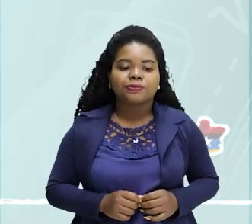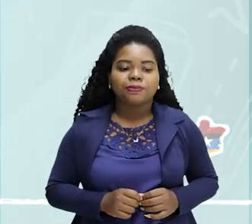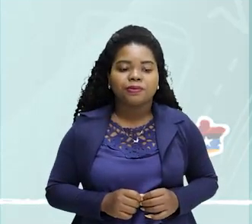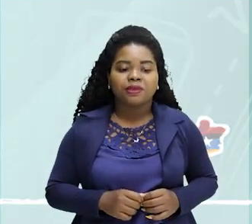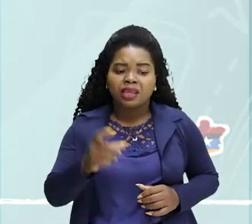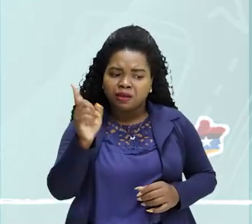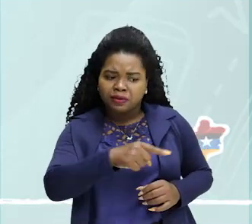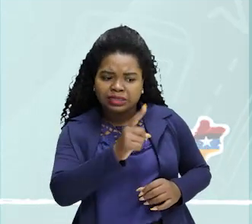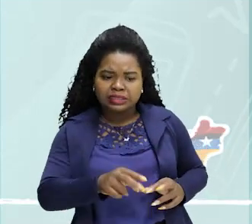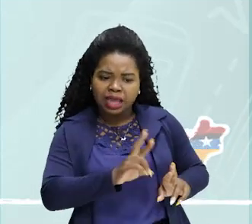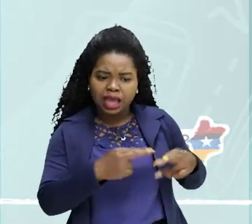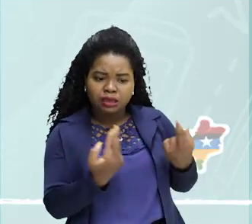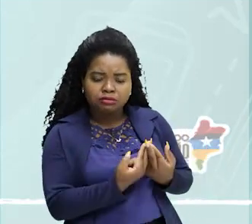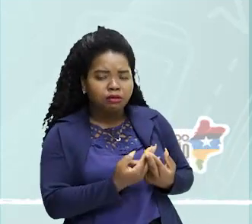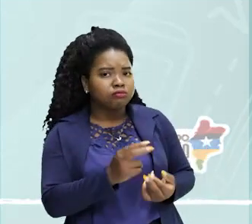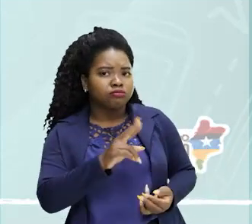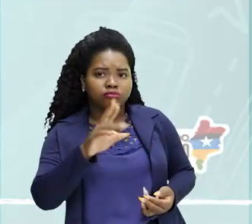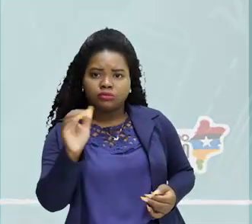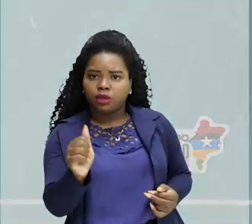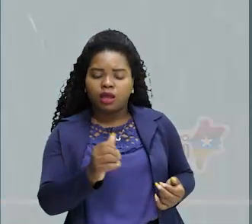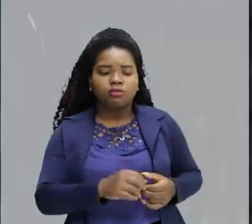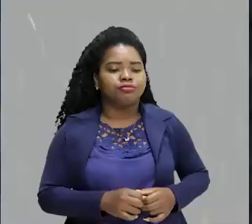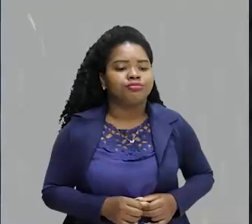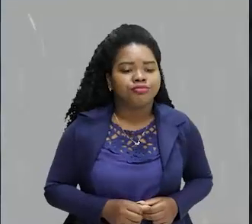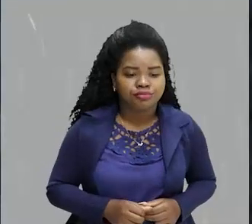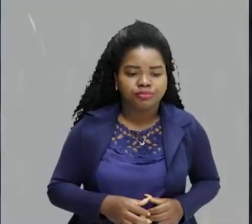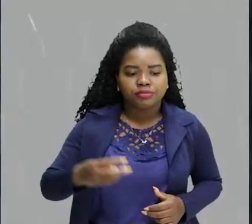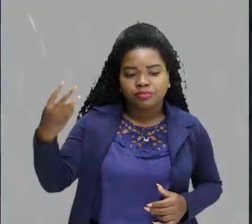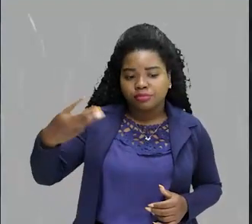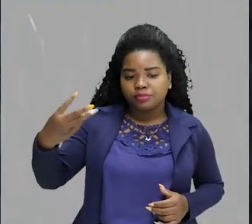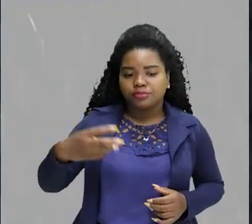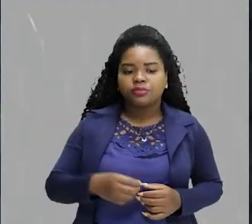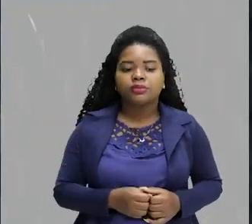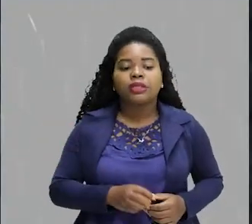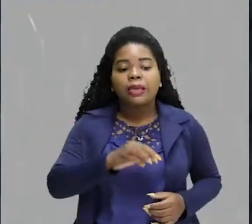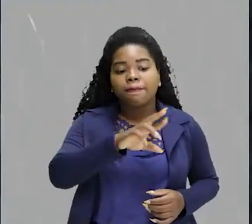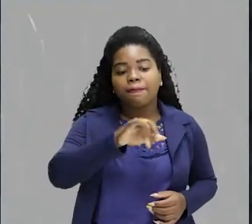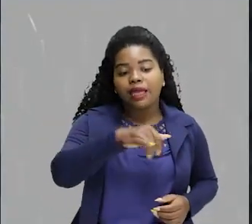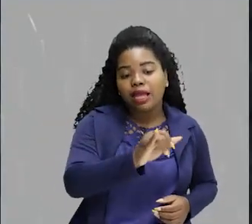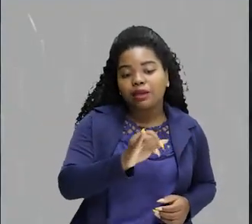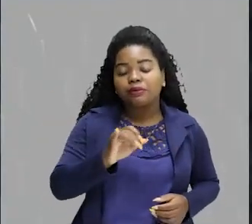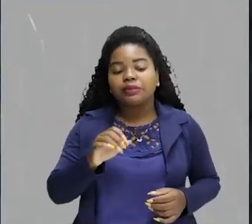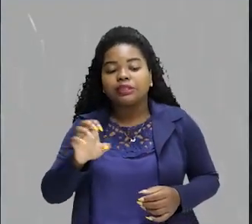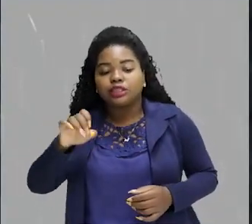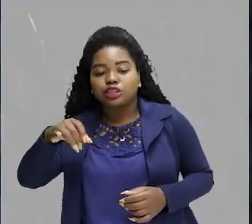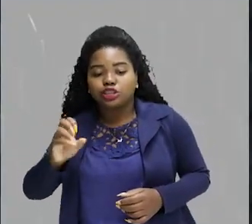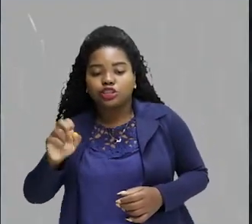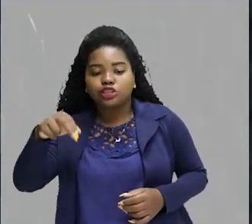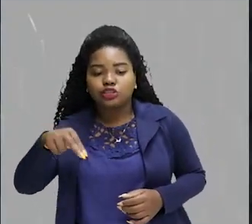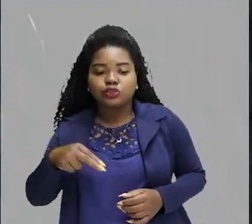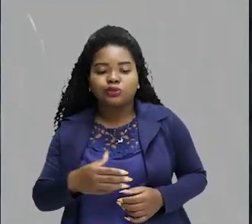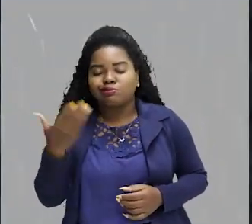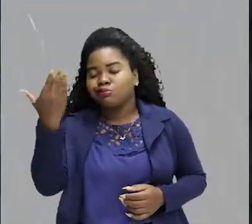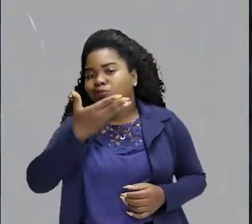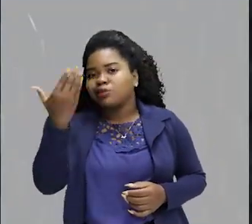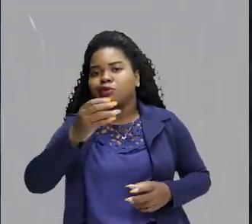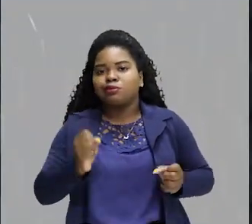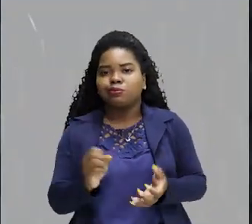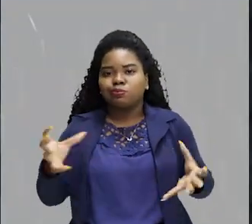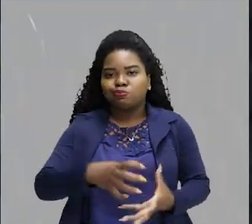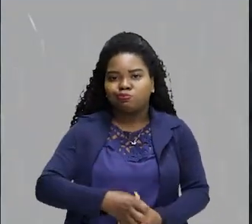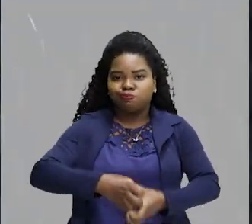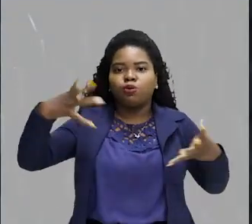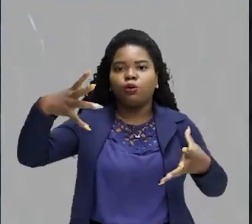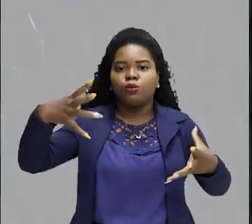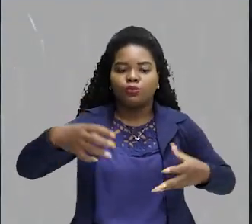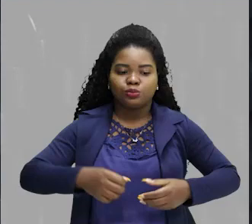Mary and John didn't see the Big Bang. A Mary e o John não viram o Big Bang. He did not like